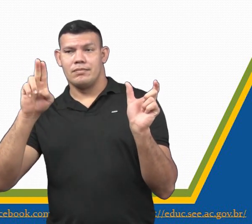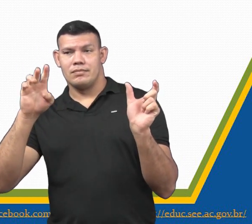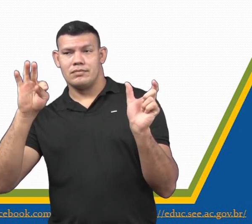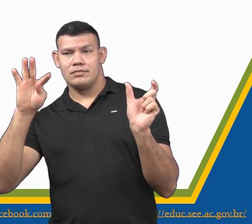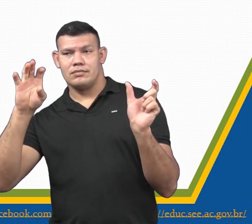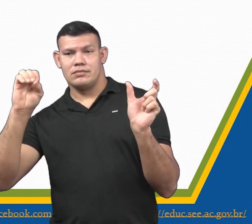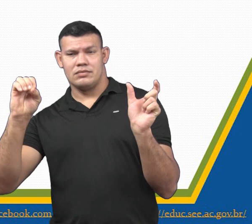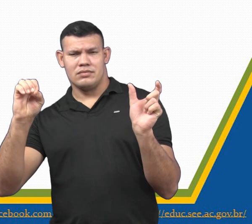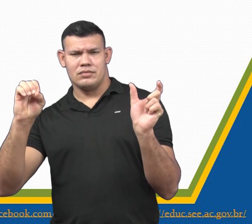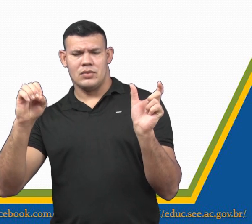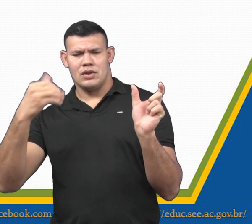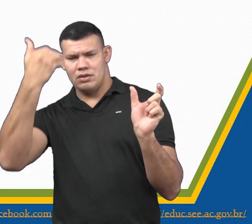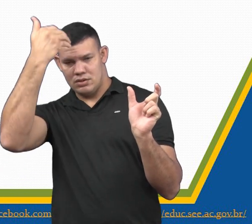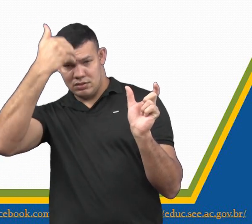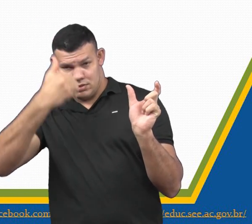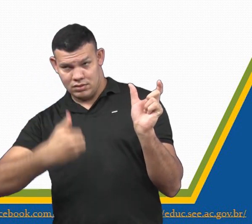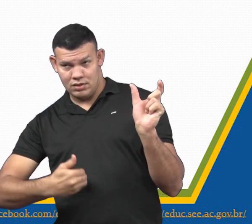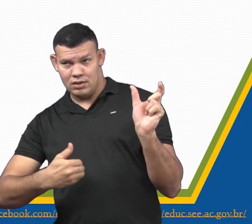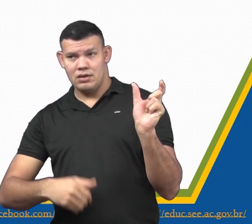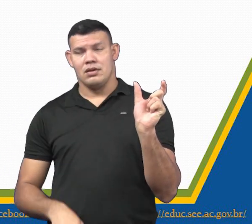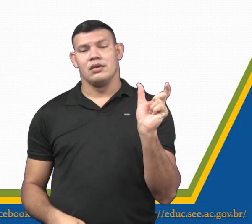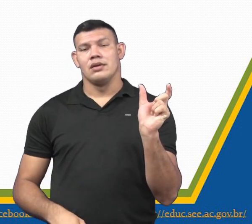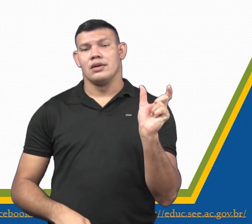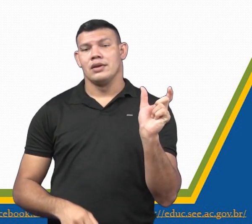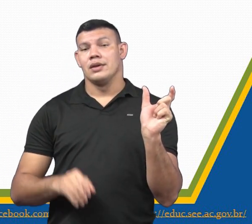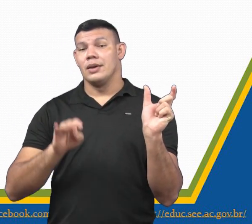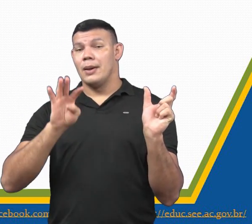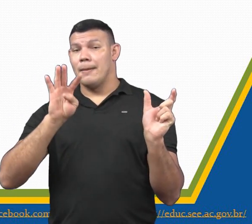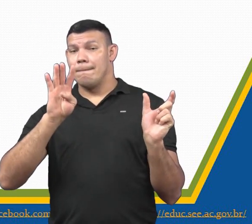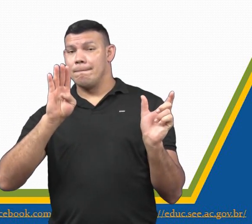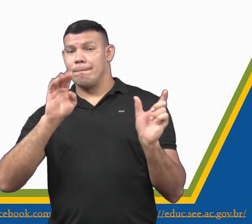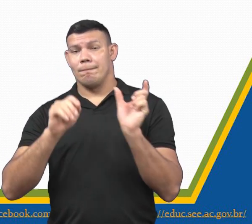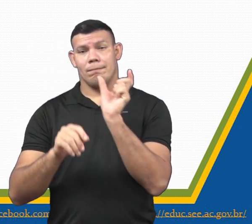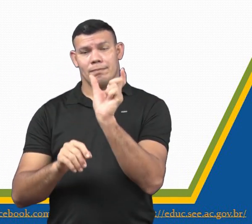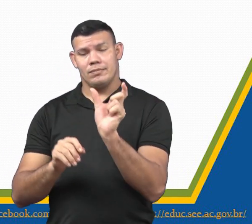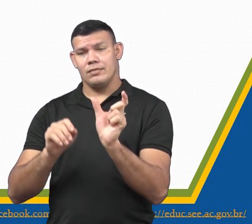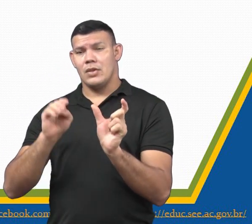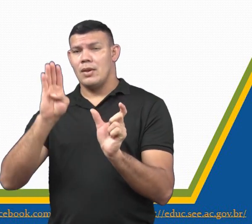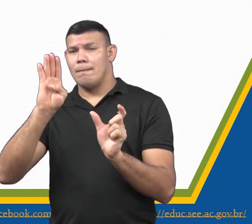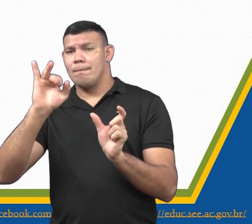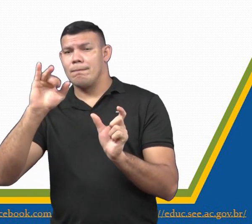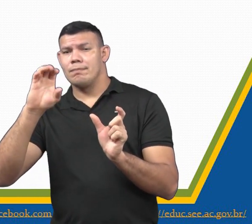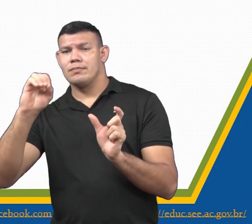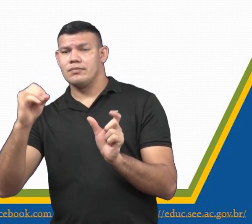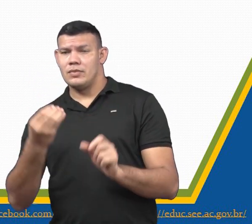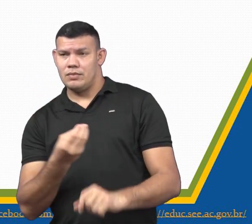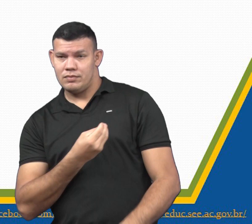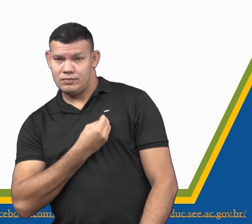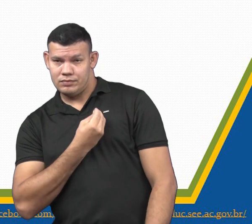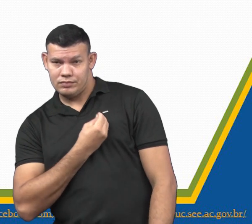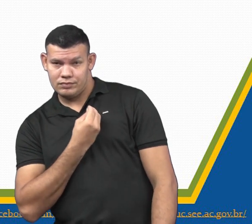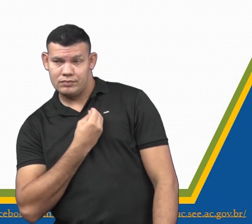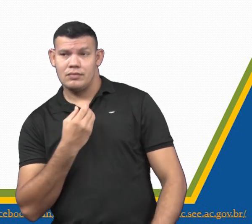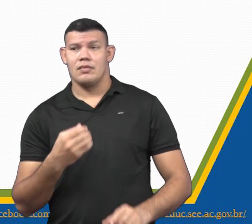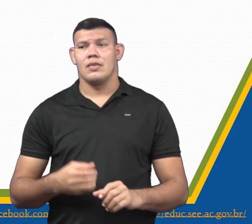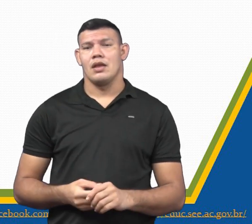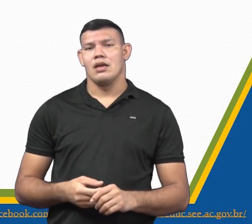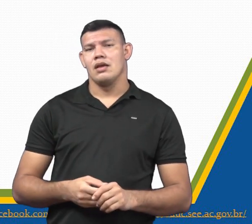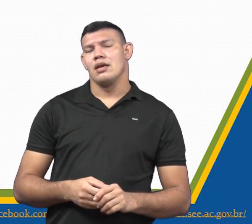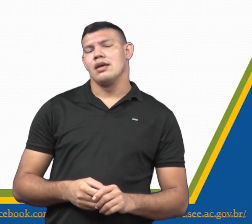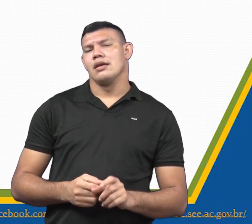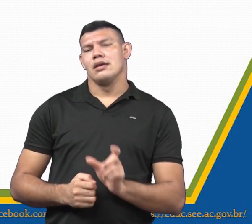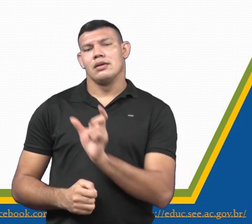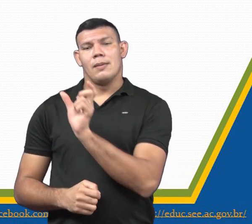por si mesmo. Bio, que significa vida. E grafia,